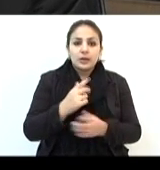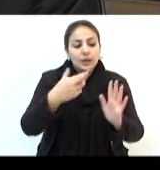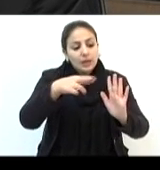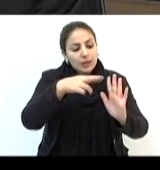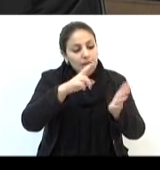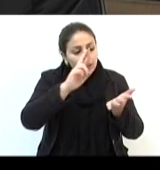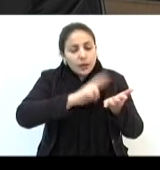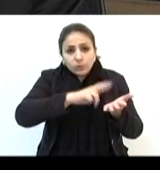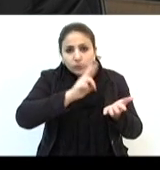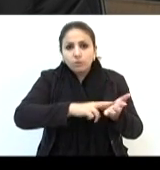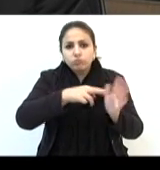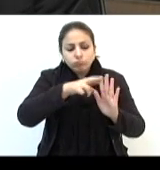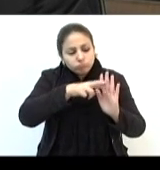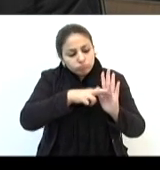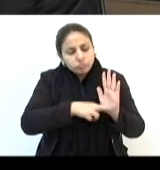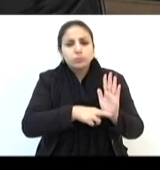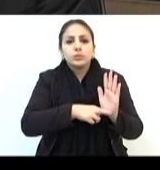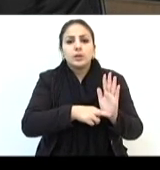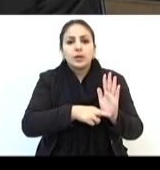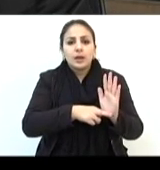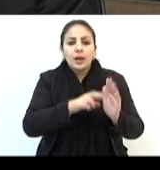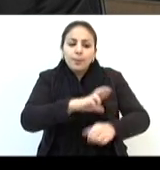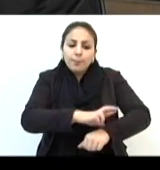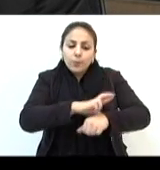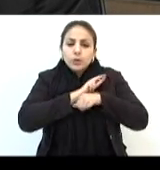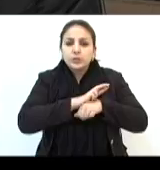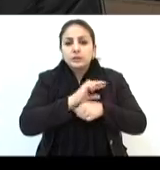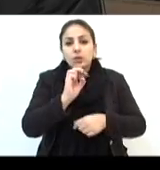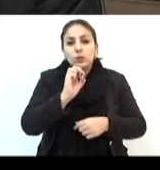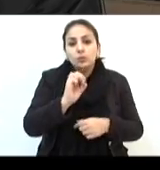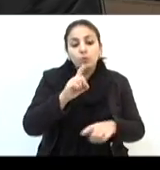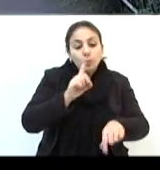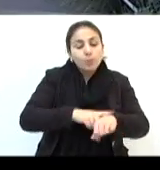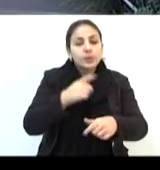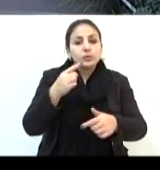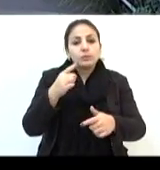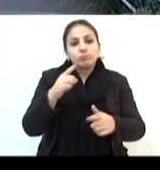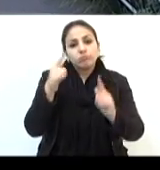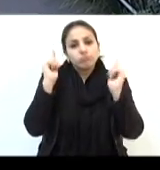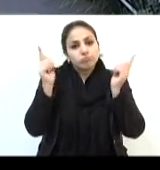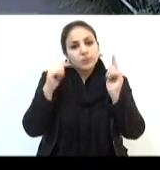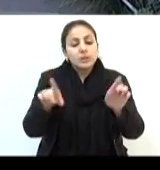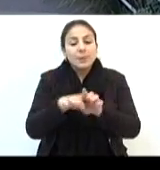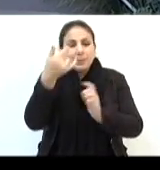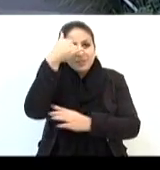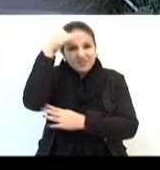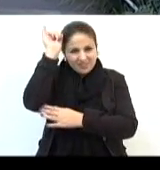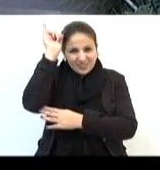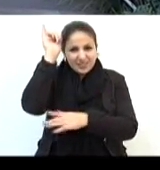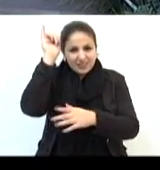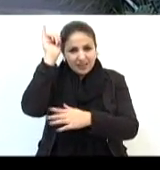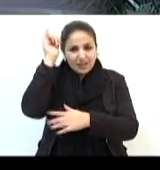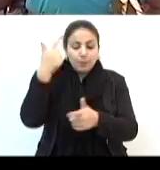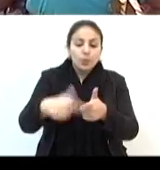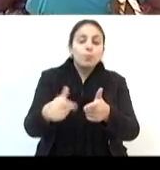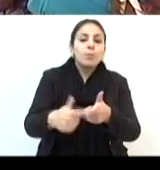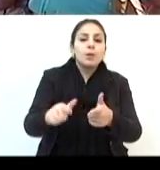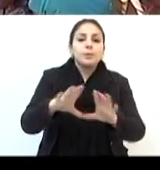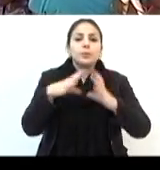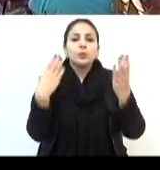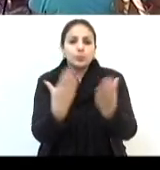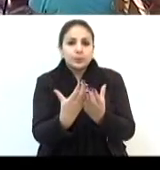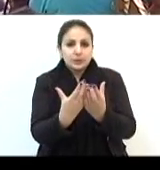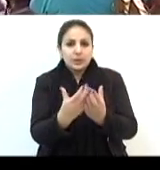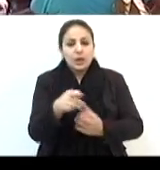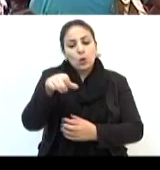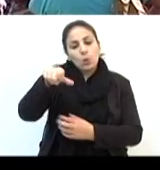seja, regularizar essas pretensões em caso da greve. Para evitar prejuízos à comunidade, o